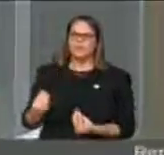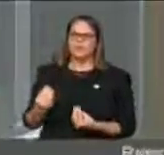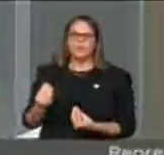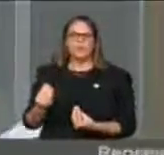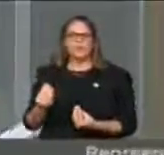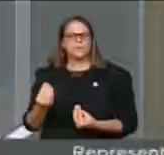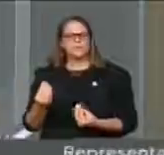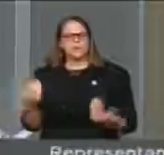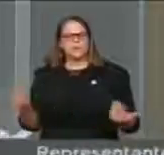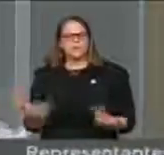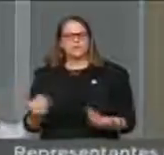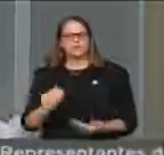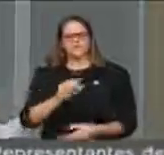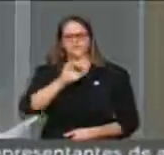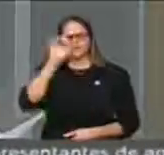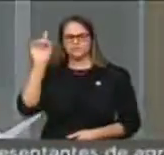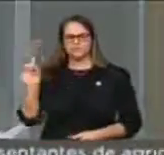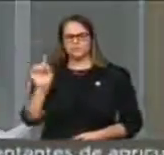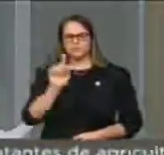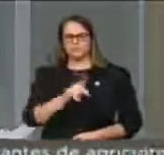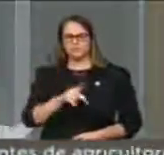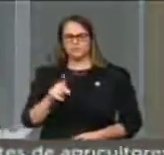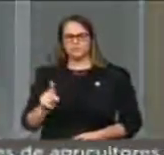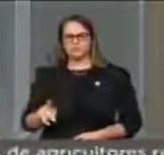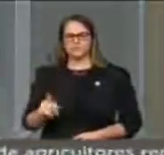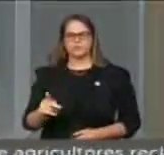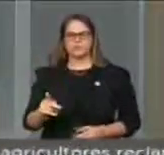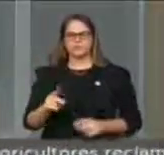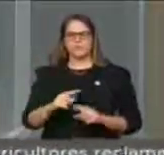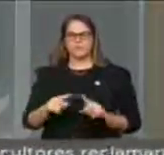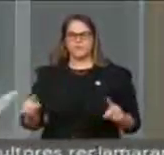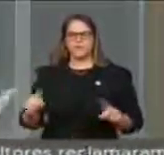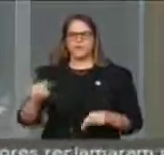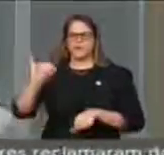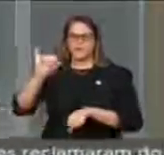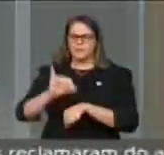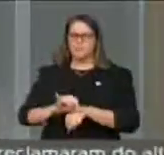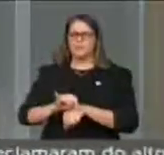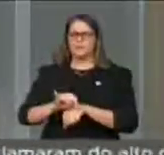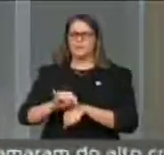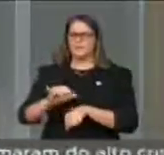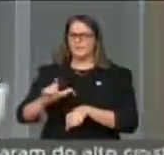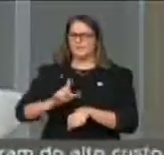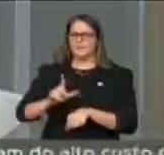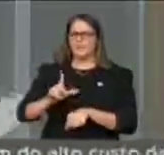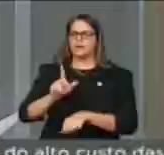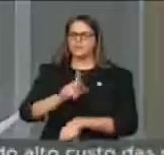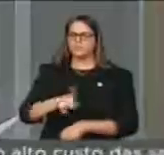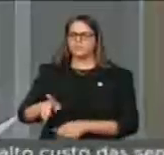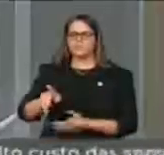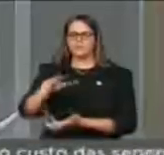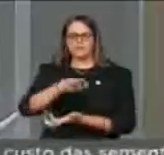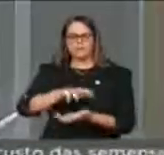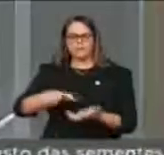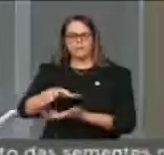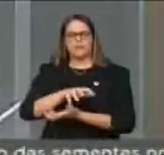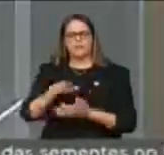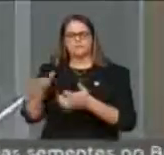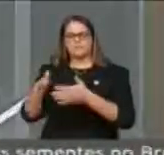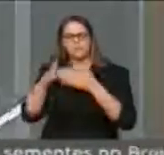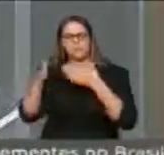os professores do ensino municipal da nossa capital, estão em greve já faz algum tempo, reivindicando